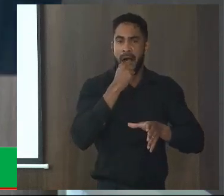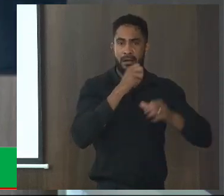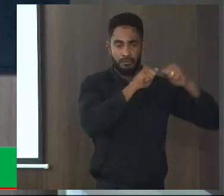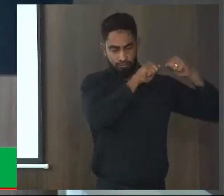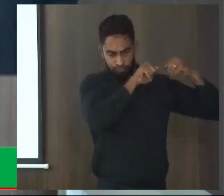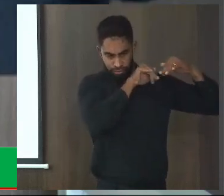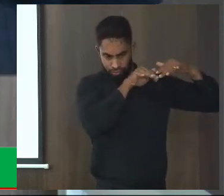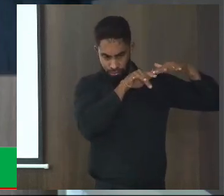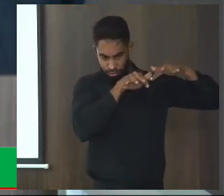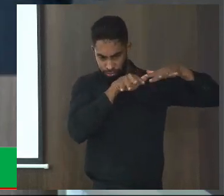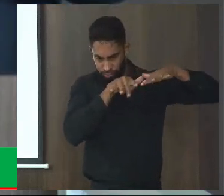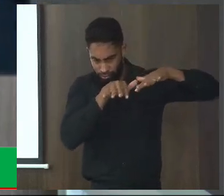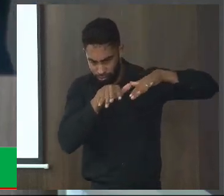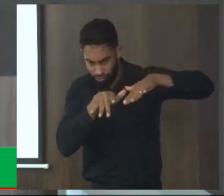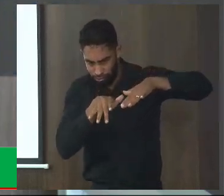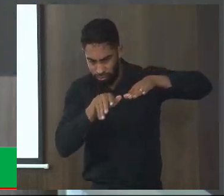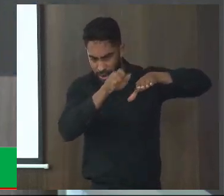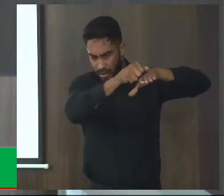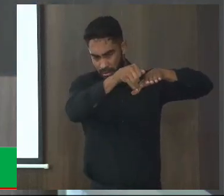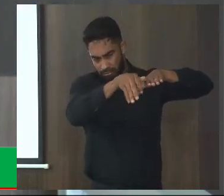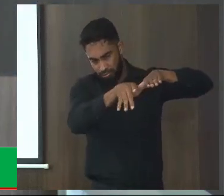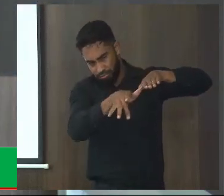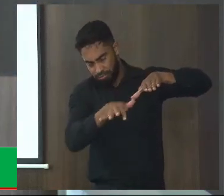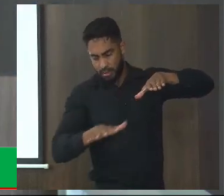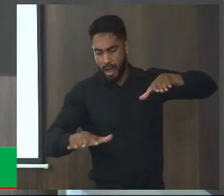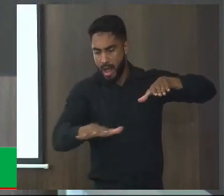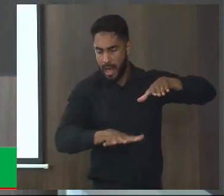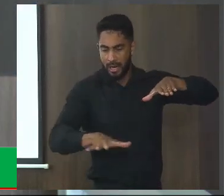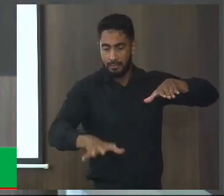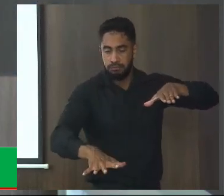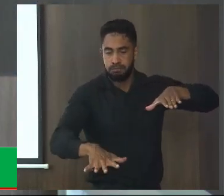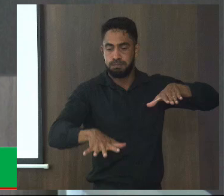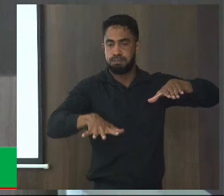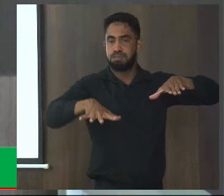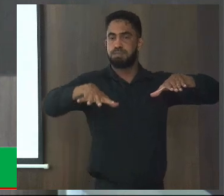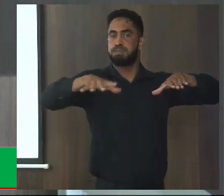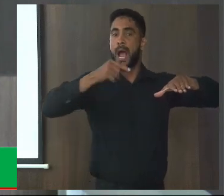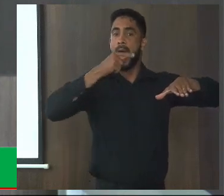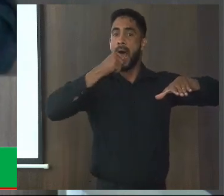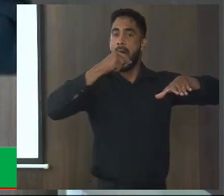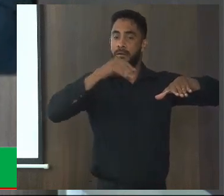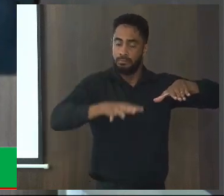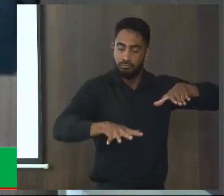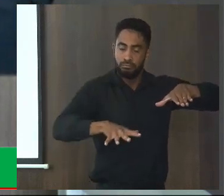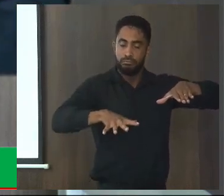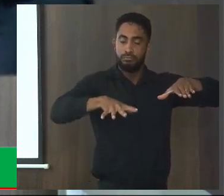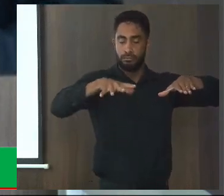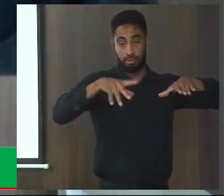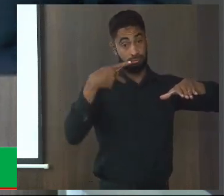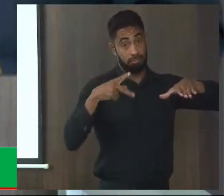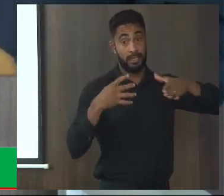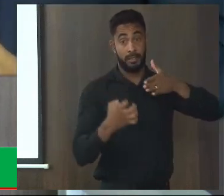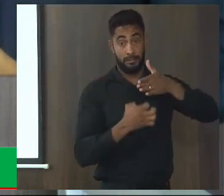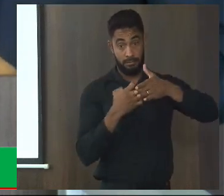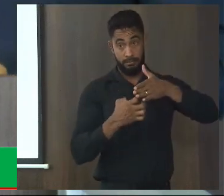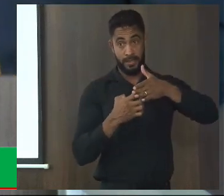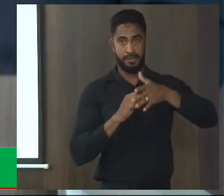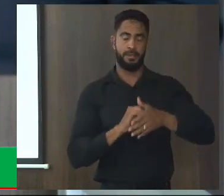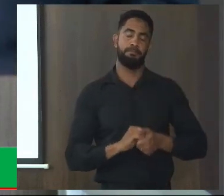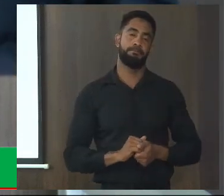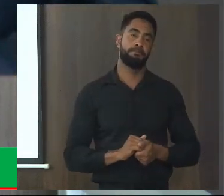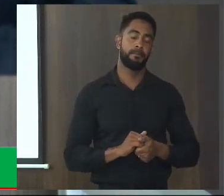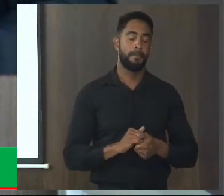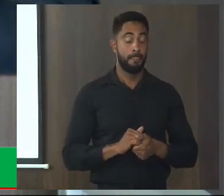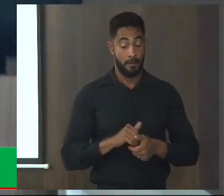enxurradas de toda a serra da escavação, que acaba enchendo aquela cava da mineradora. E